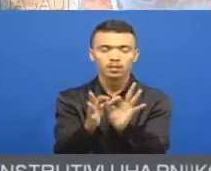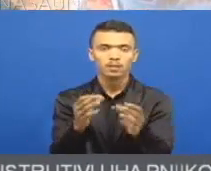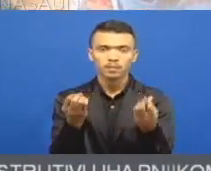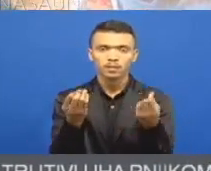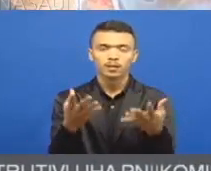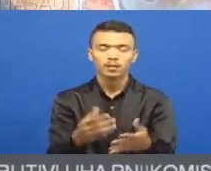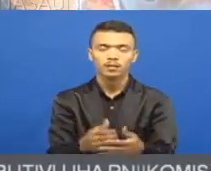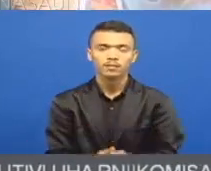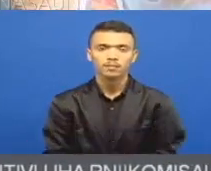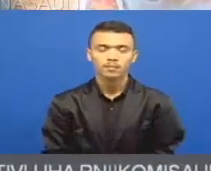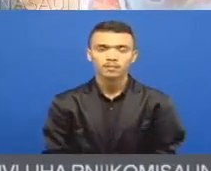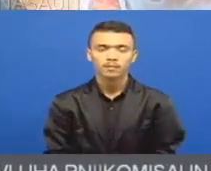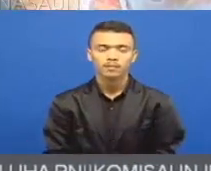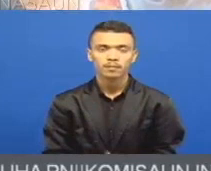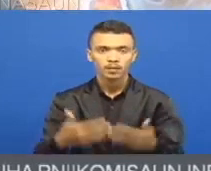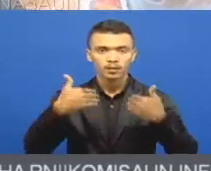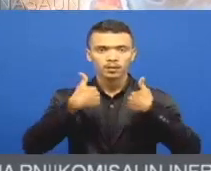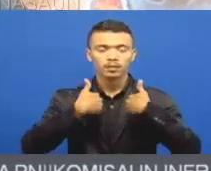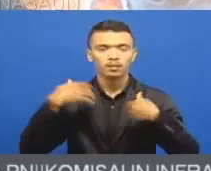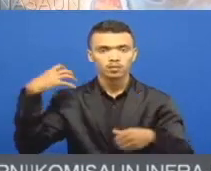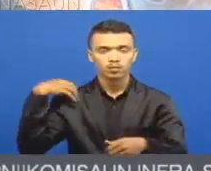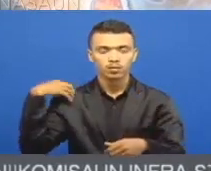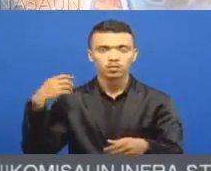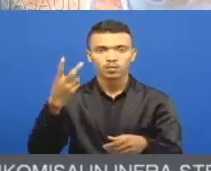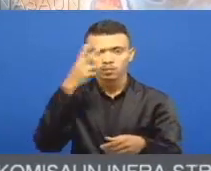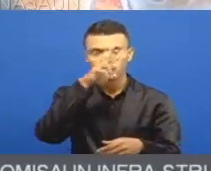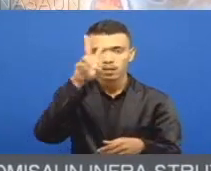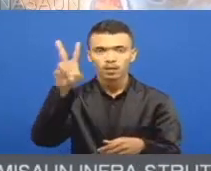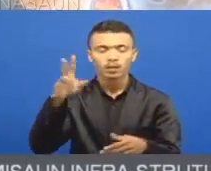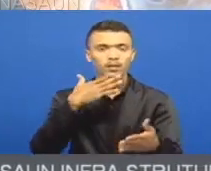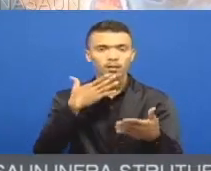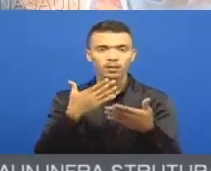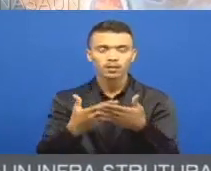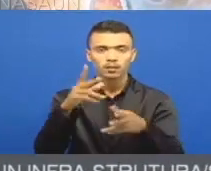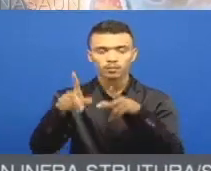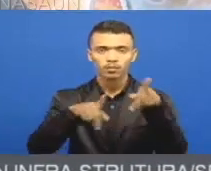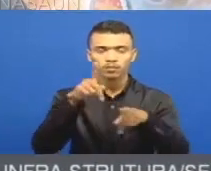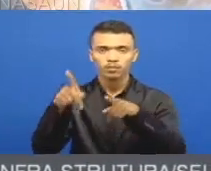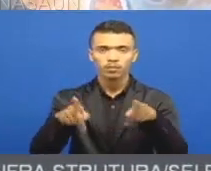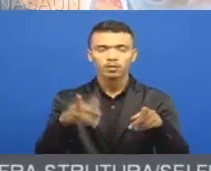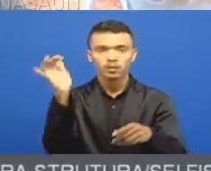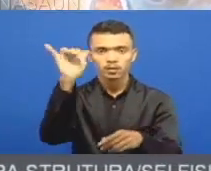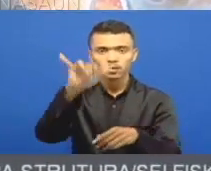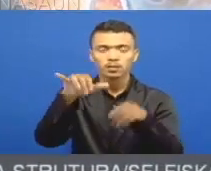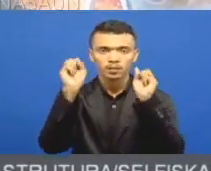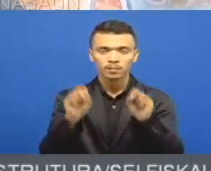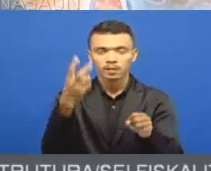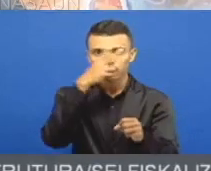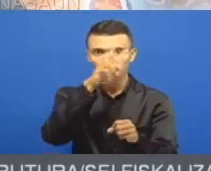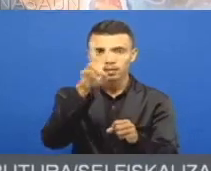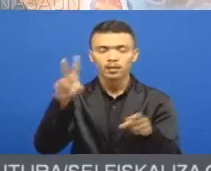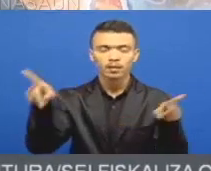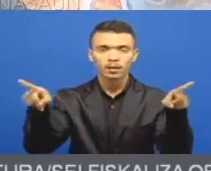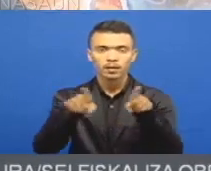a organização, instituição de Circeluc, que controla bem estar a povo, né? A Circeluc controla, por exemplo, a